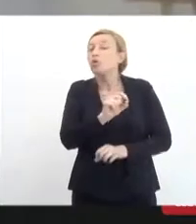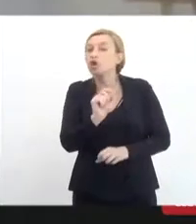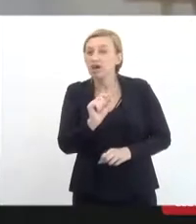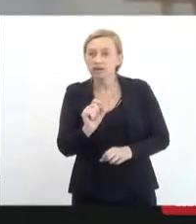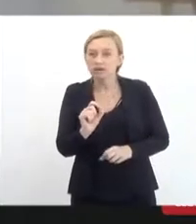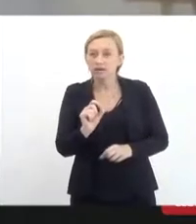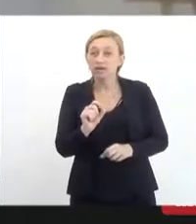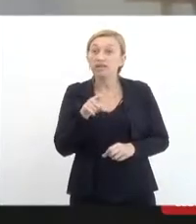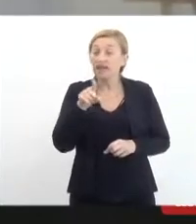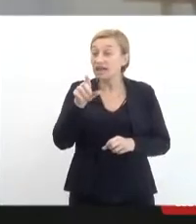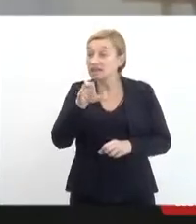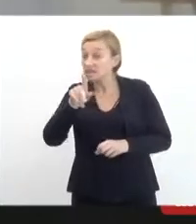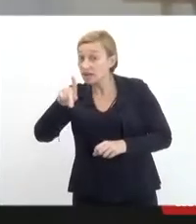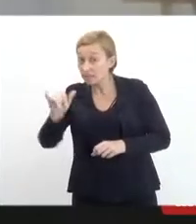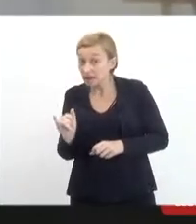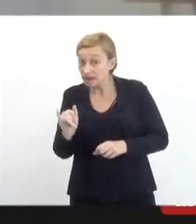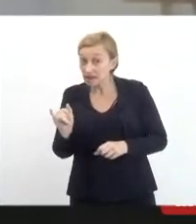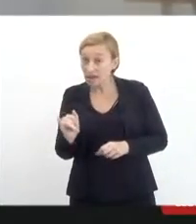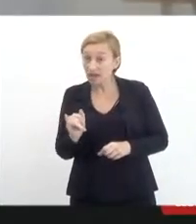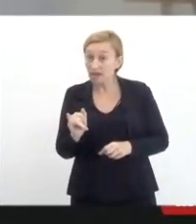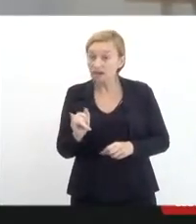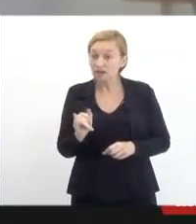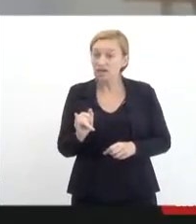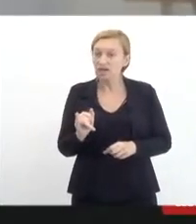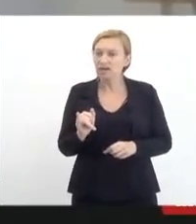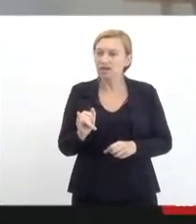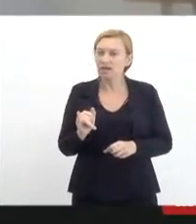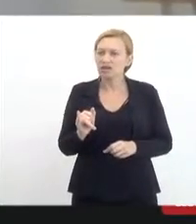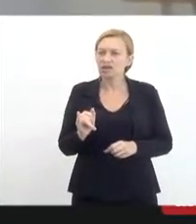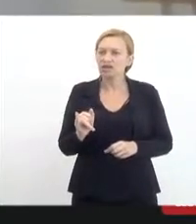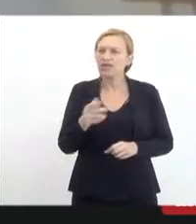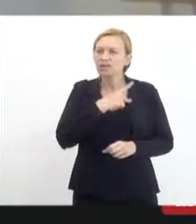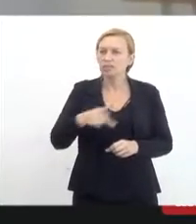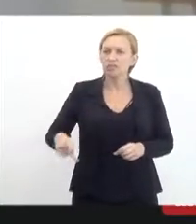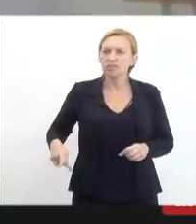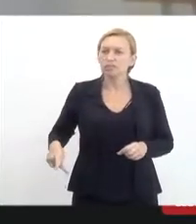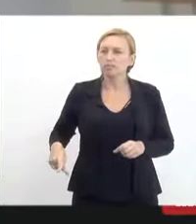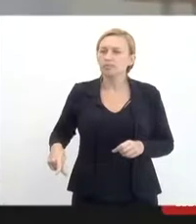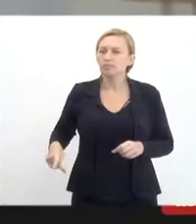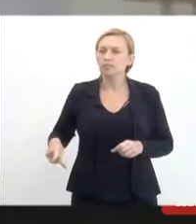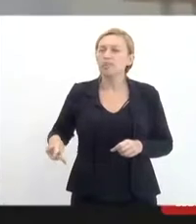naquela CPI, que foi presidida pelo ilustre deputado Luiz Paulo,